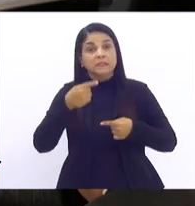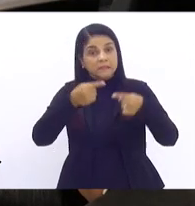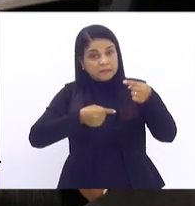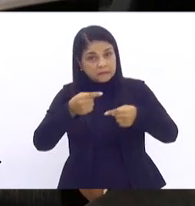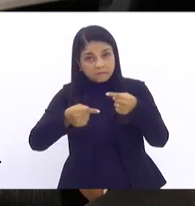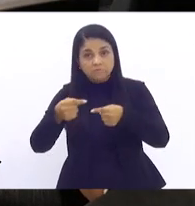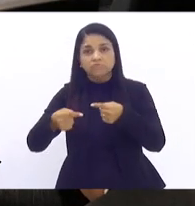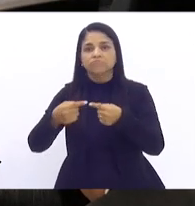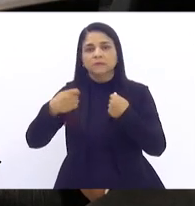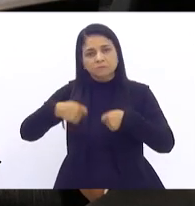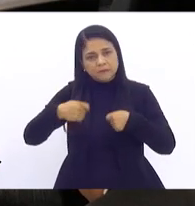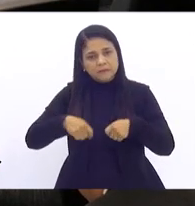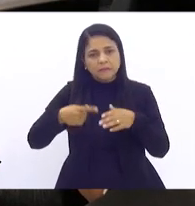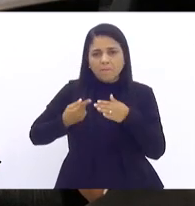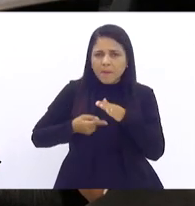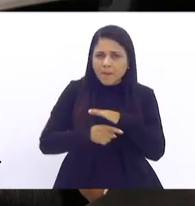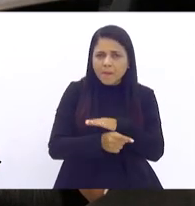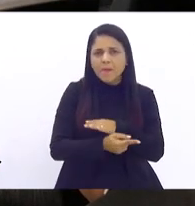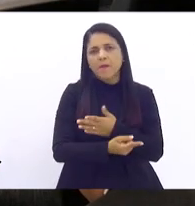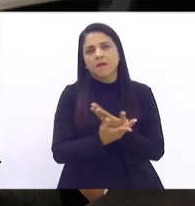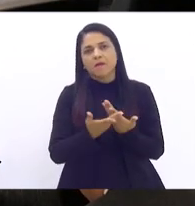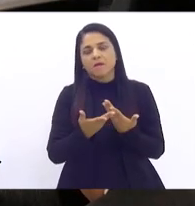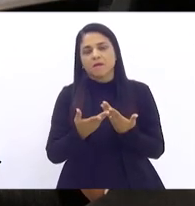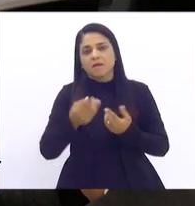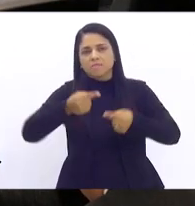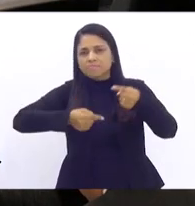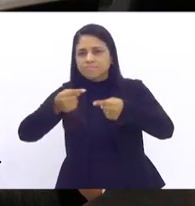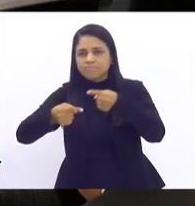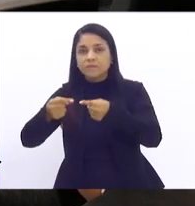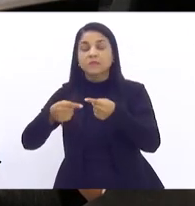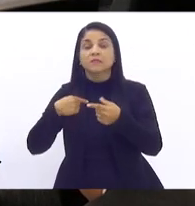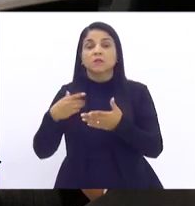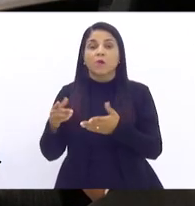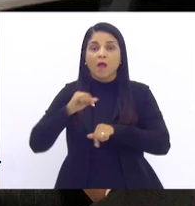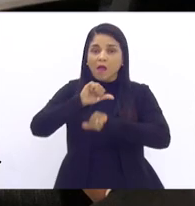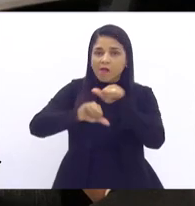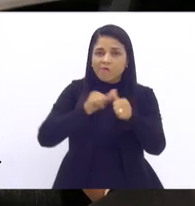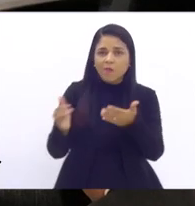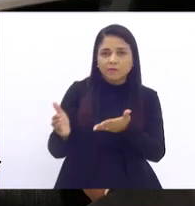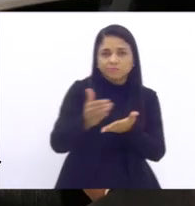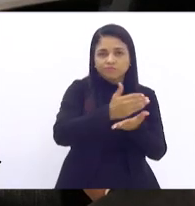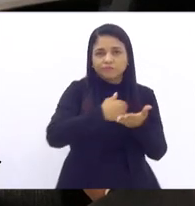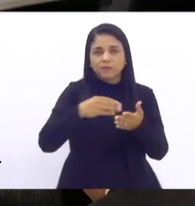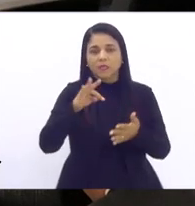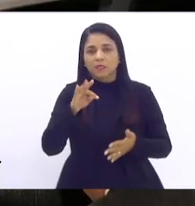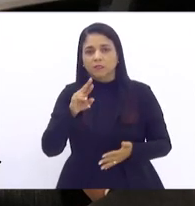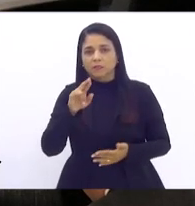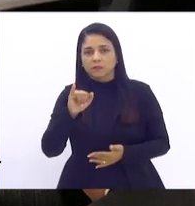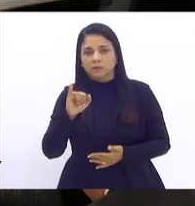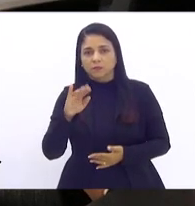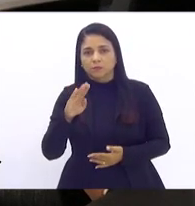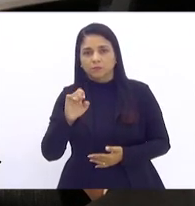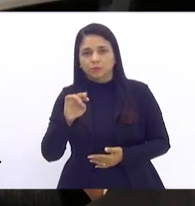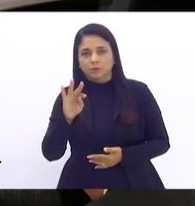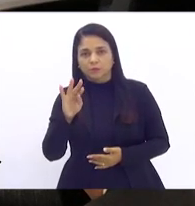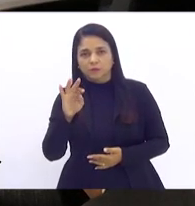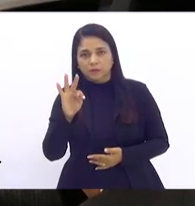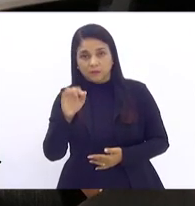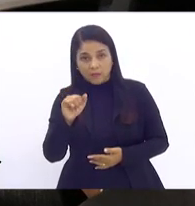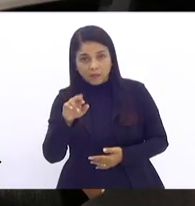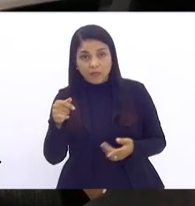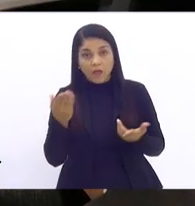ser aprofundada e eu tenho certeza que a reforma tributária ajudou muito para isso Agora nós estamos num orçamento de